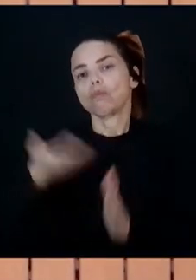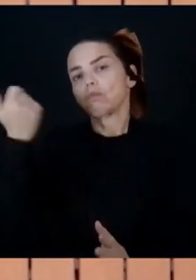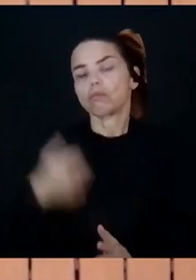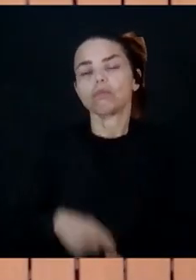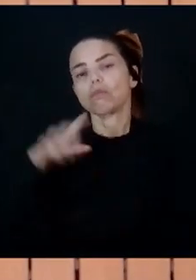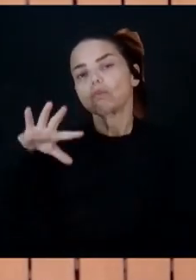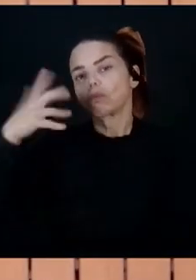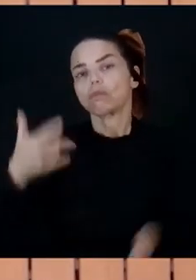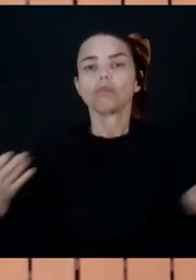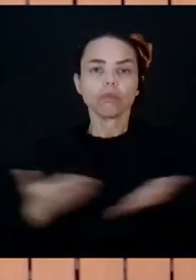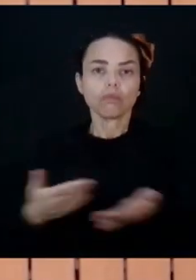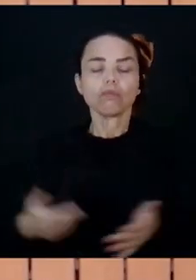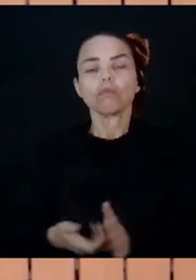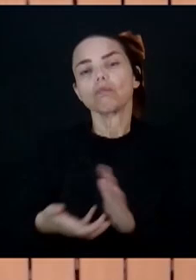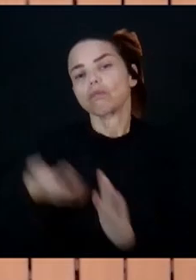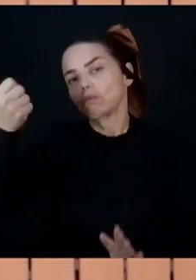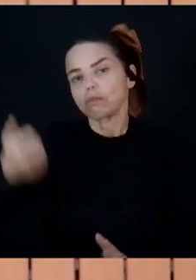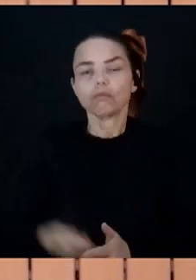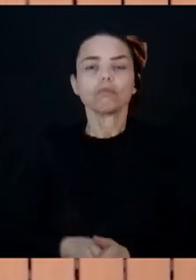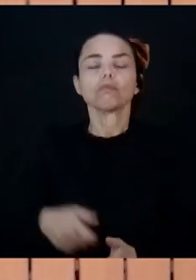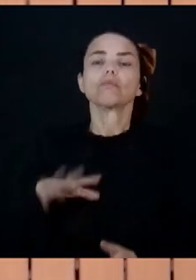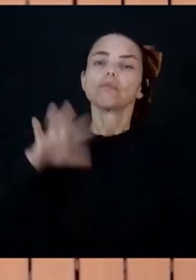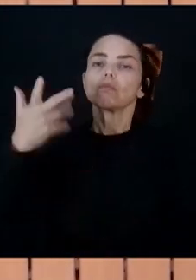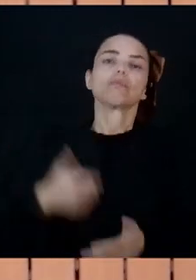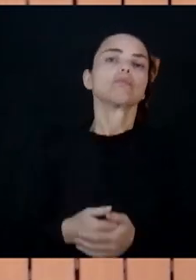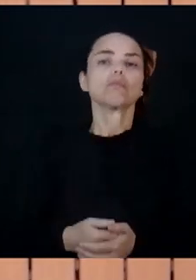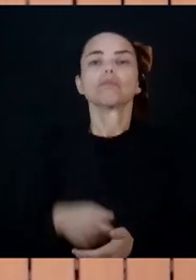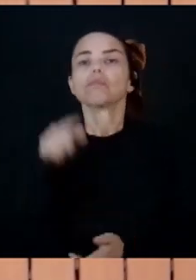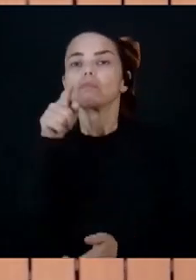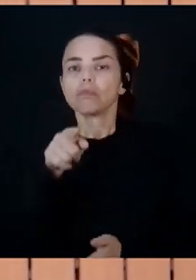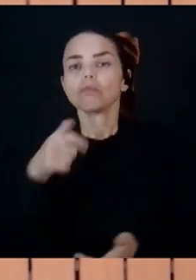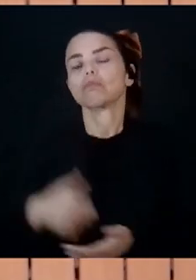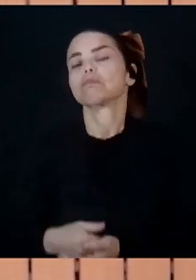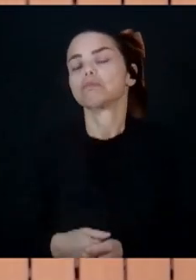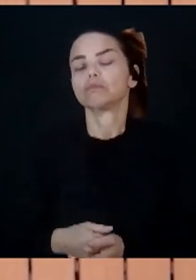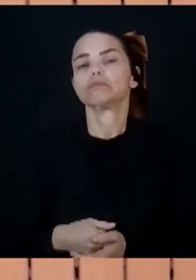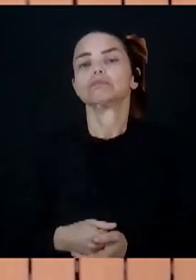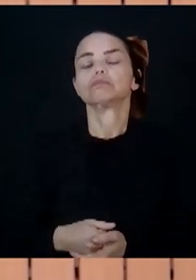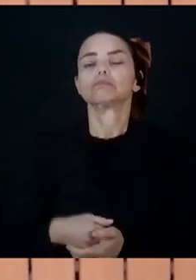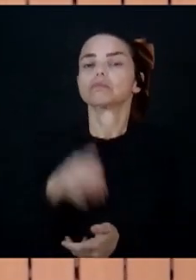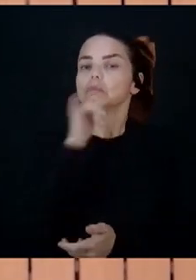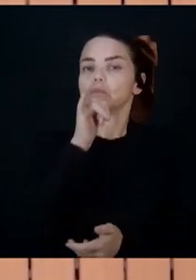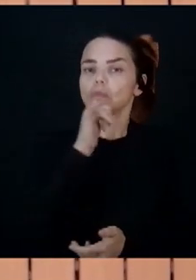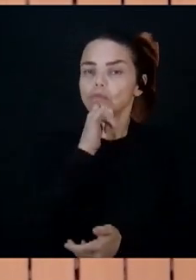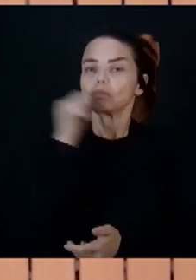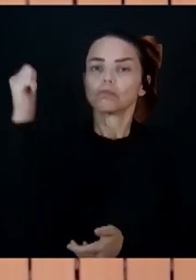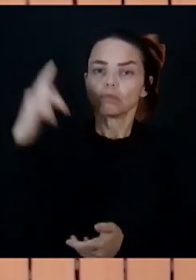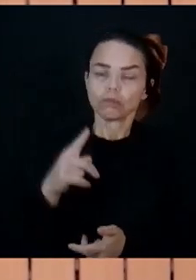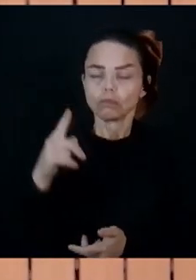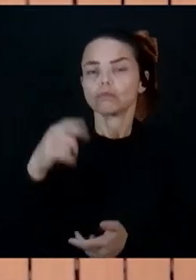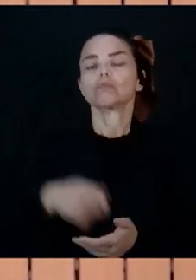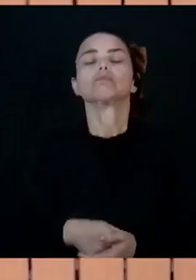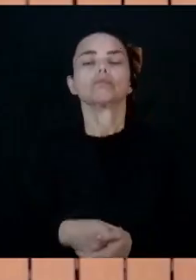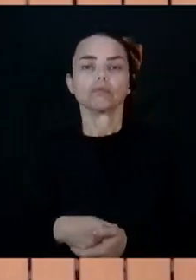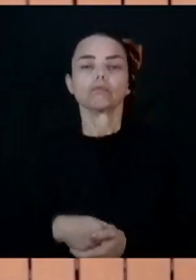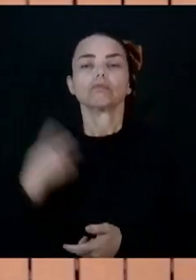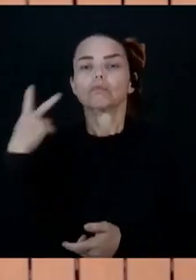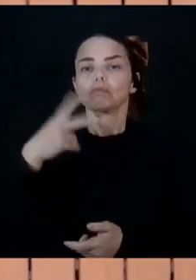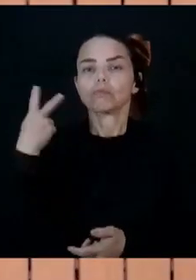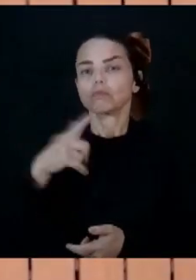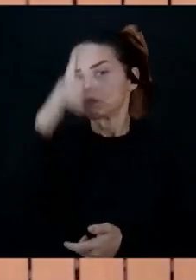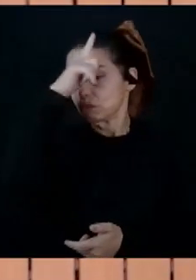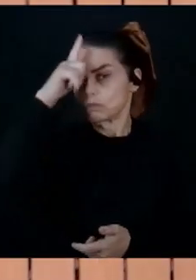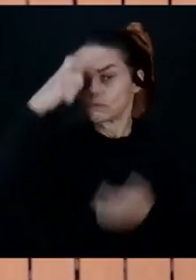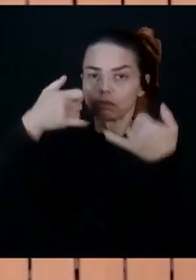hoje é uma exclusão. O que está acontecendo hoje é você pegar, por exemplo, um aposentado, como o vereador Gustavo Peta colocou